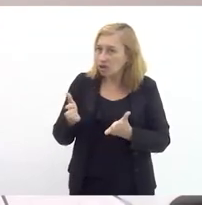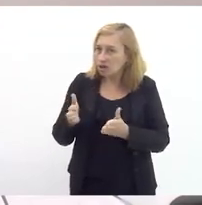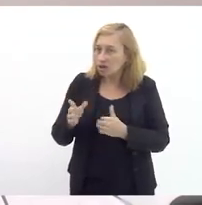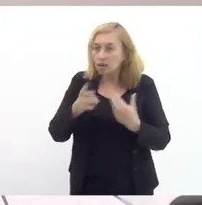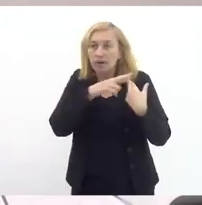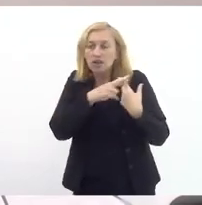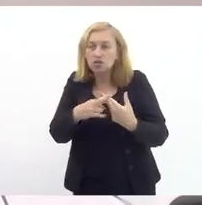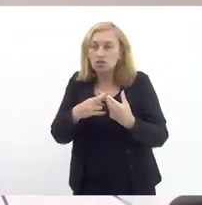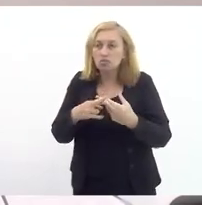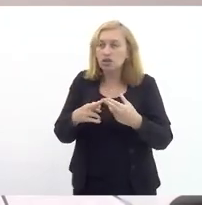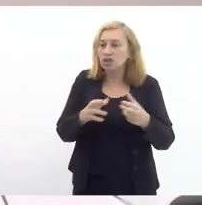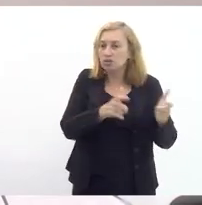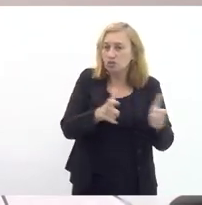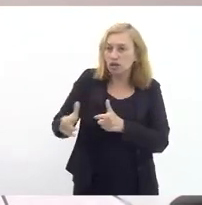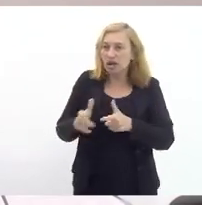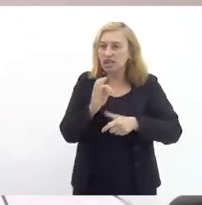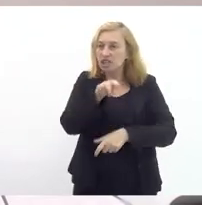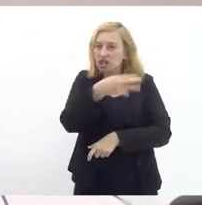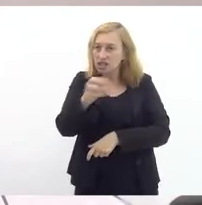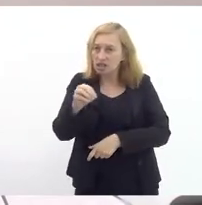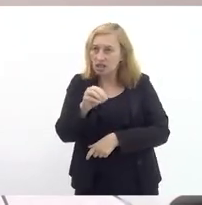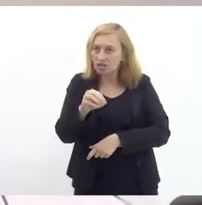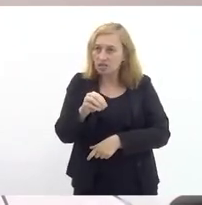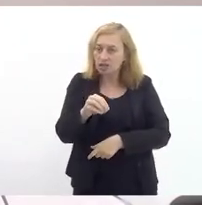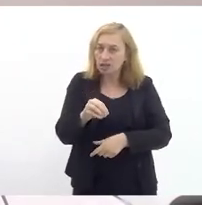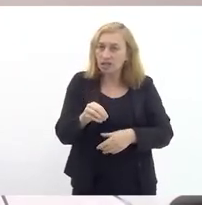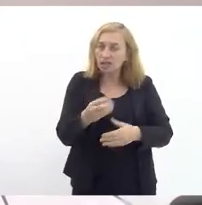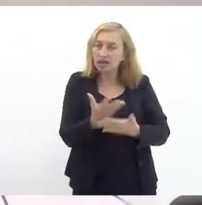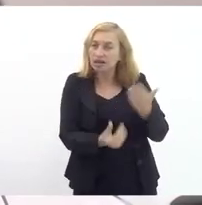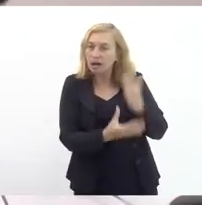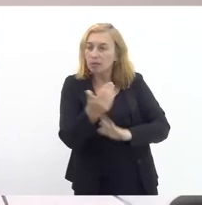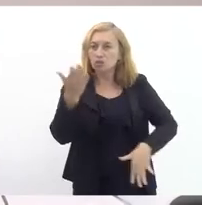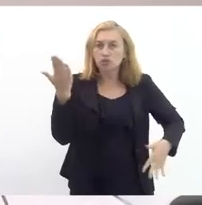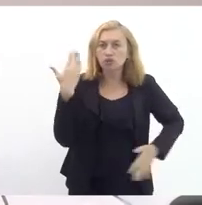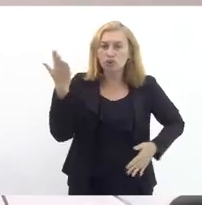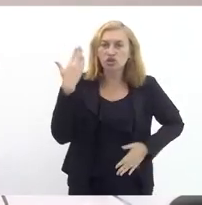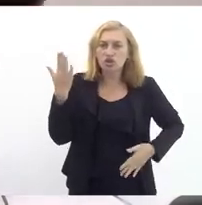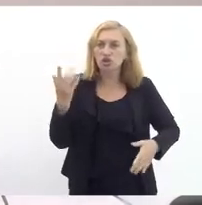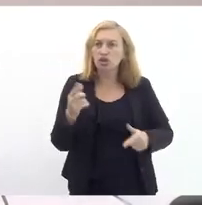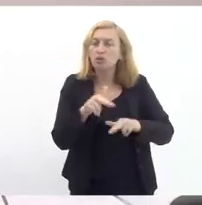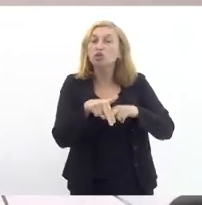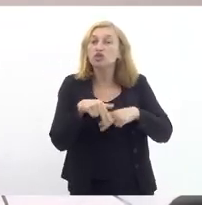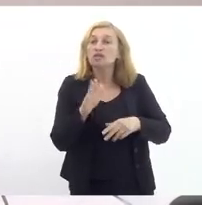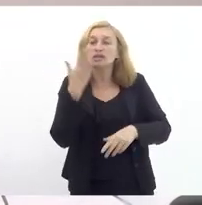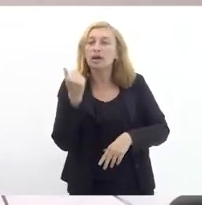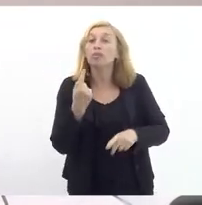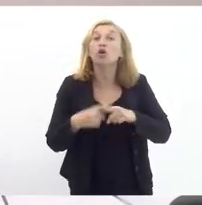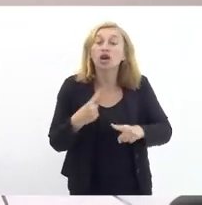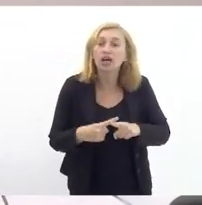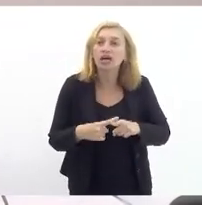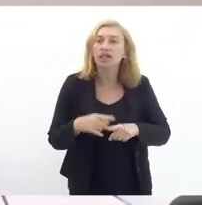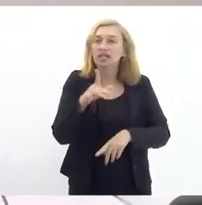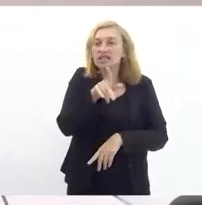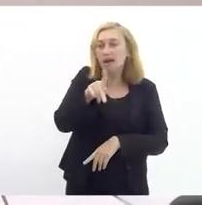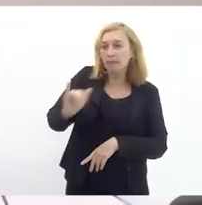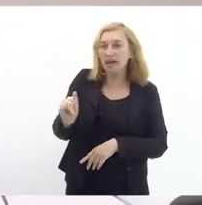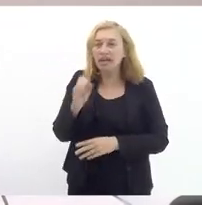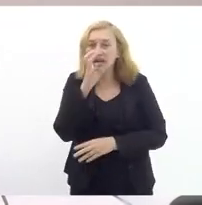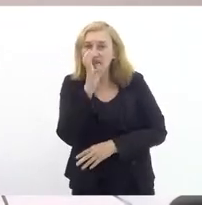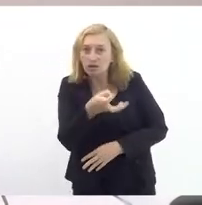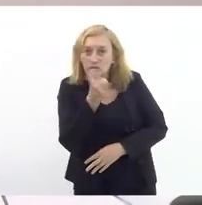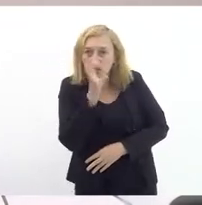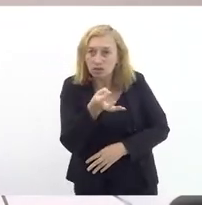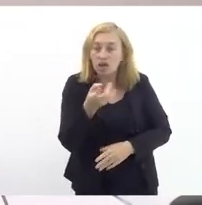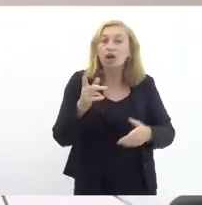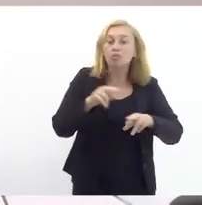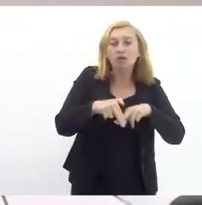as 14 estações de trem que estavam na mão do narcotráfico. Sabe por causa de quê? Foi devido à questão da CPI, das denúncias. Por